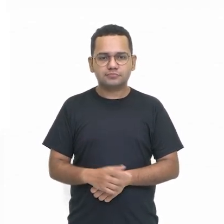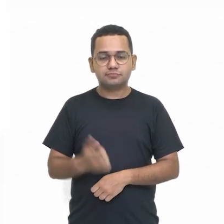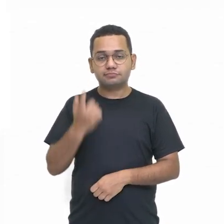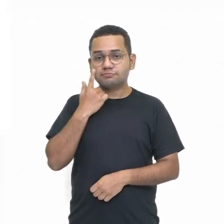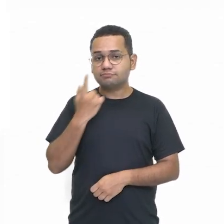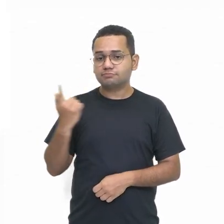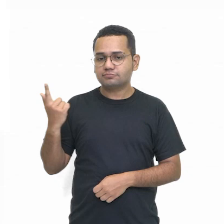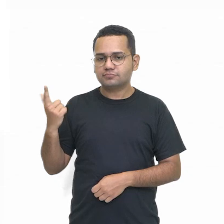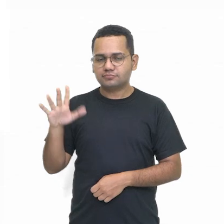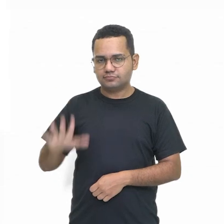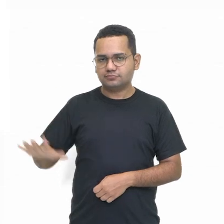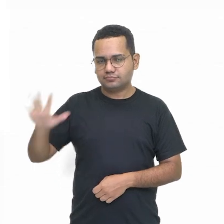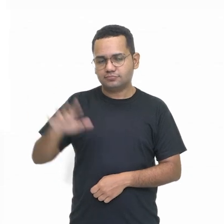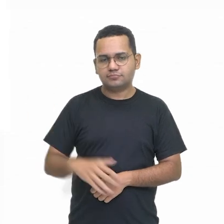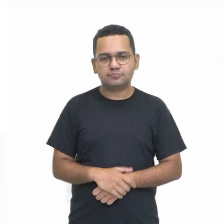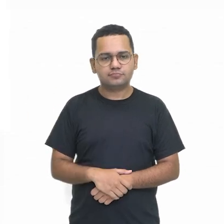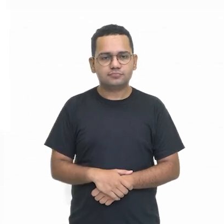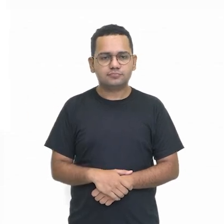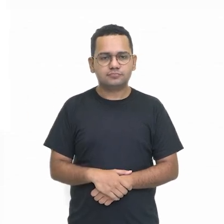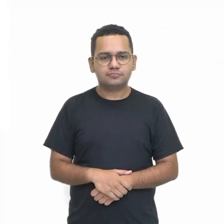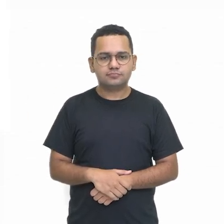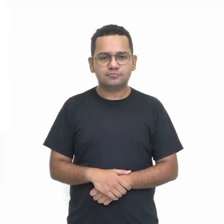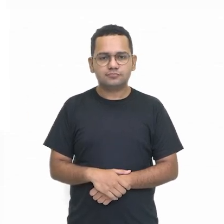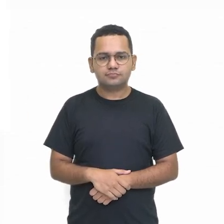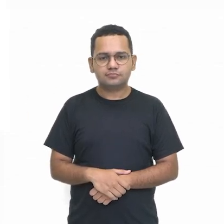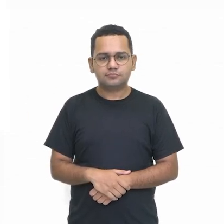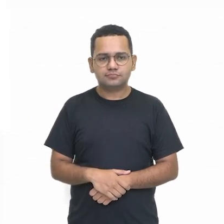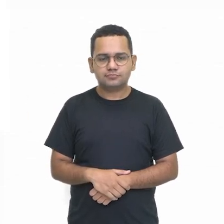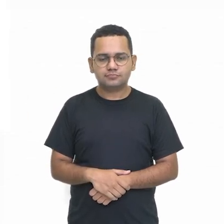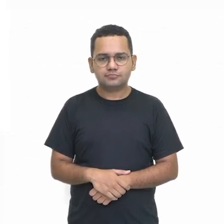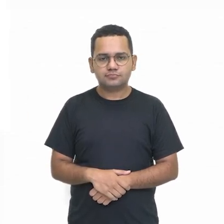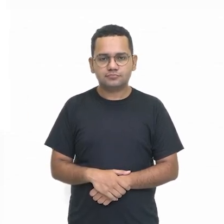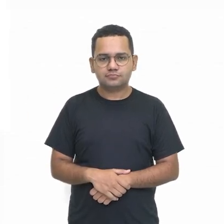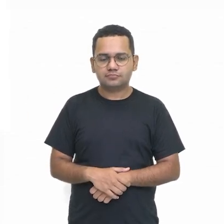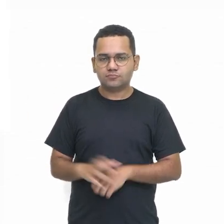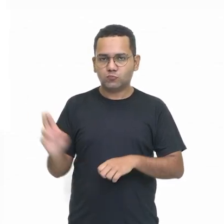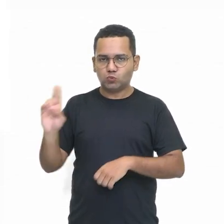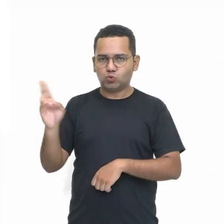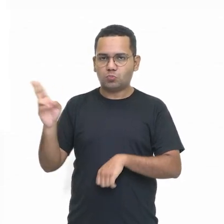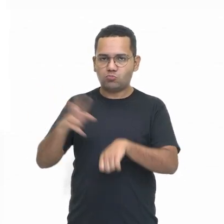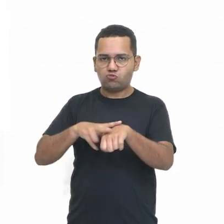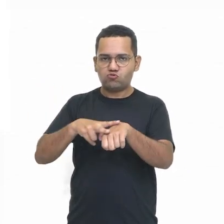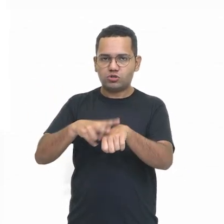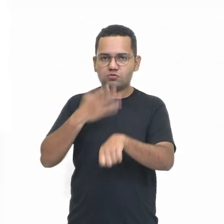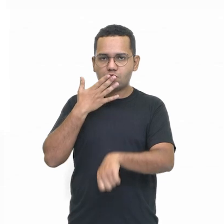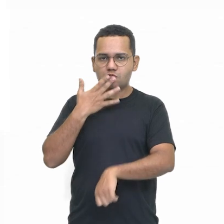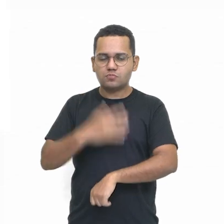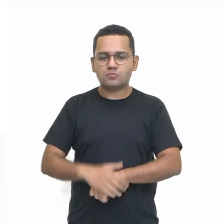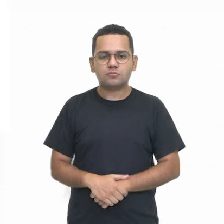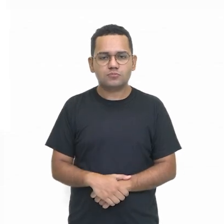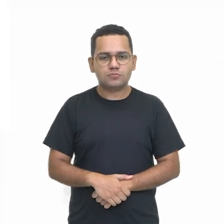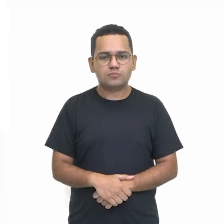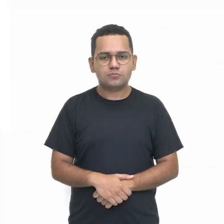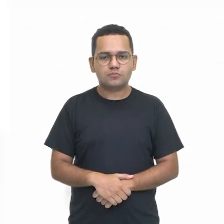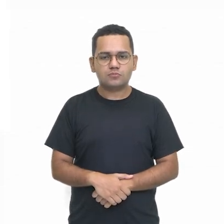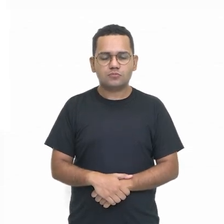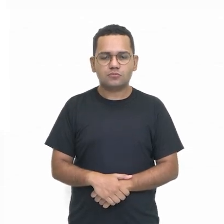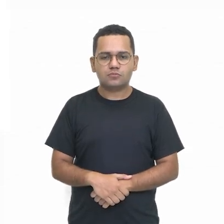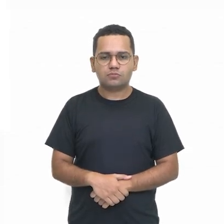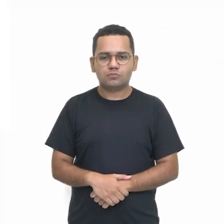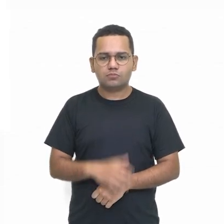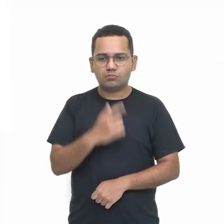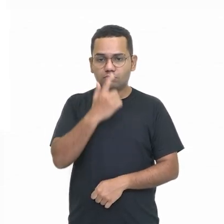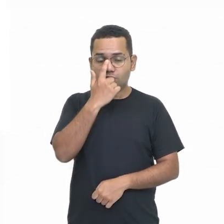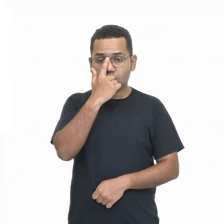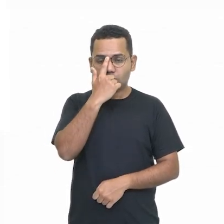Essa imagem, lembrando que a imagem da estrada até o Homo sapiens é